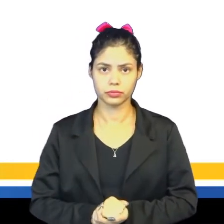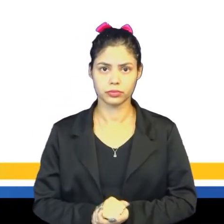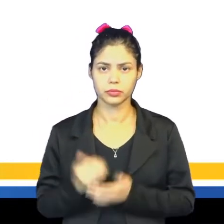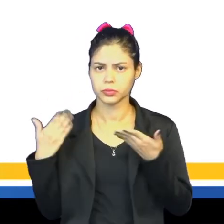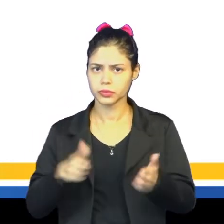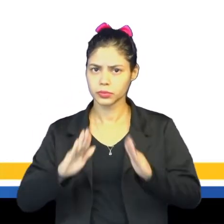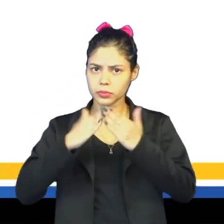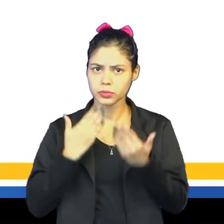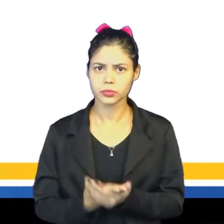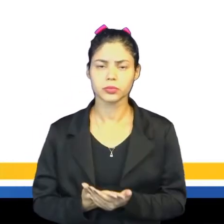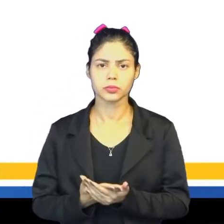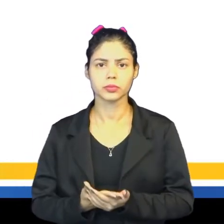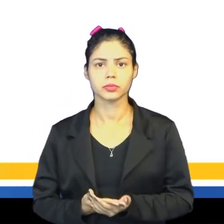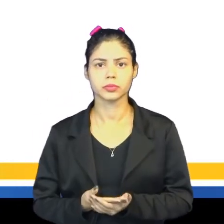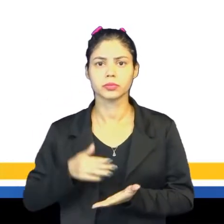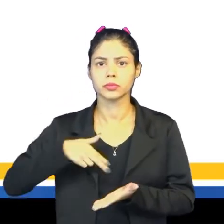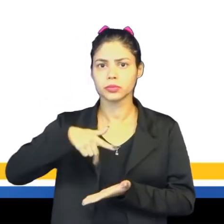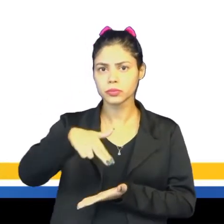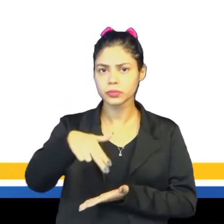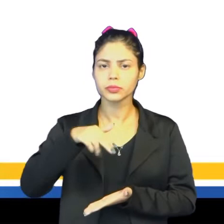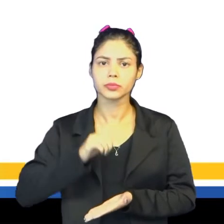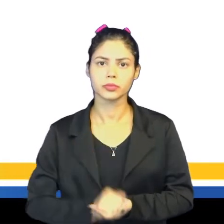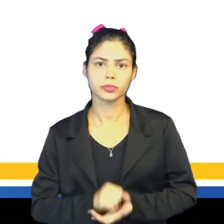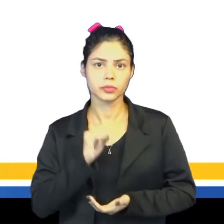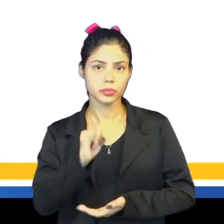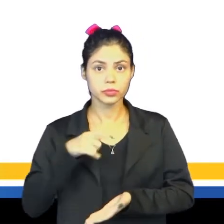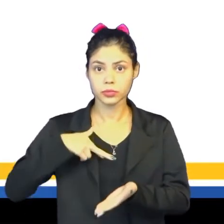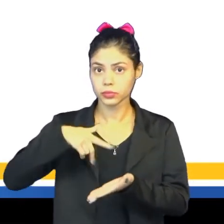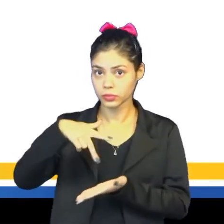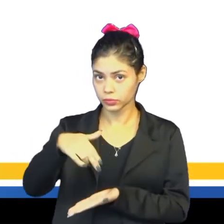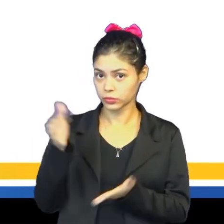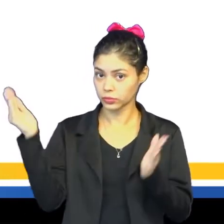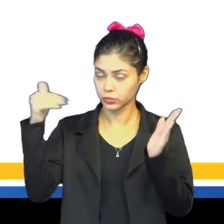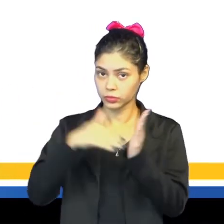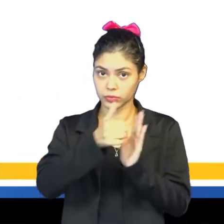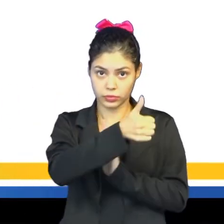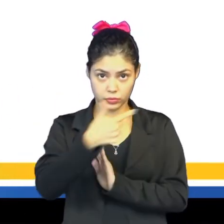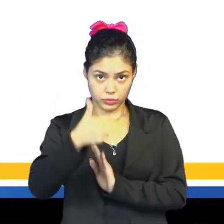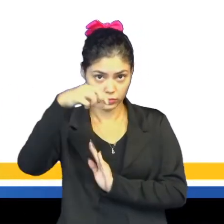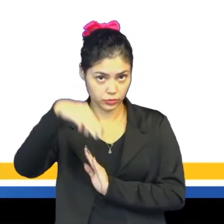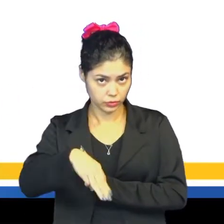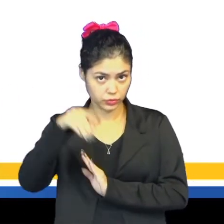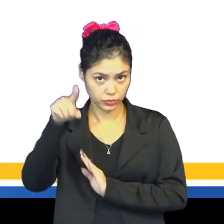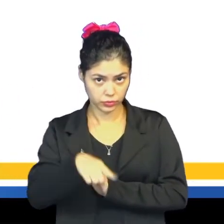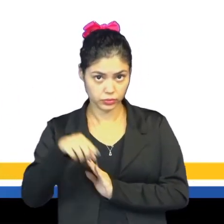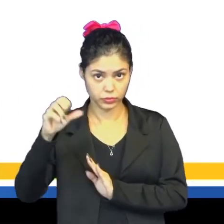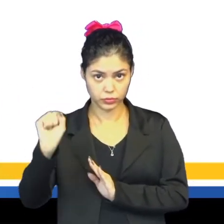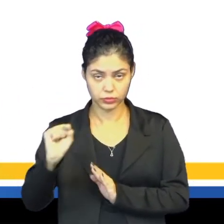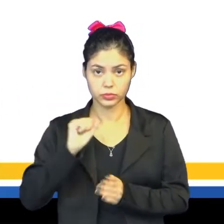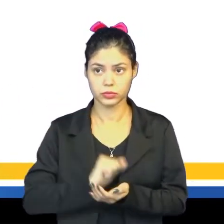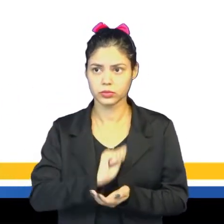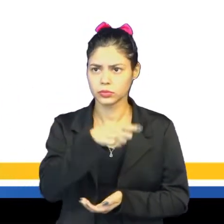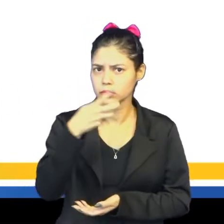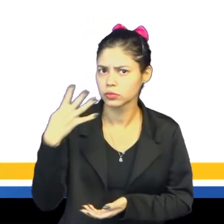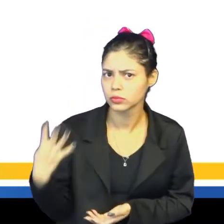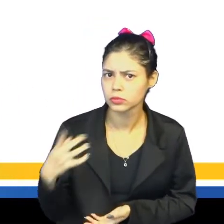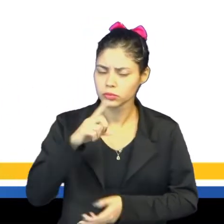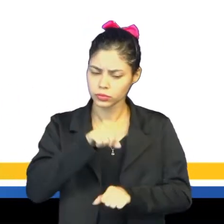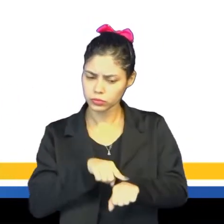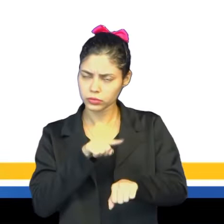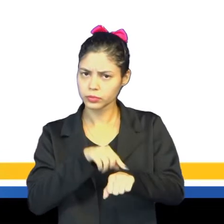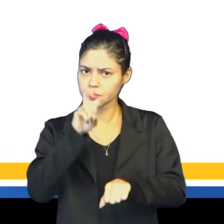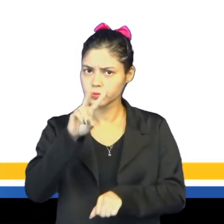escola. E se ele andar, olha aí, se andar a 12 metros por segundo, quanto tempo